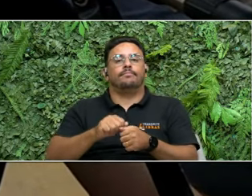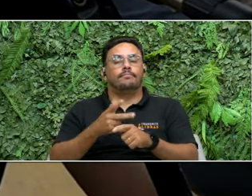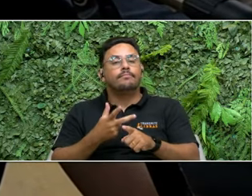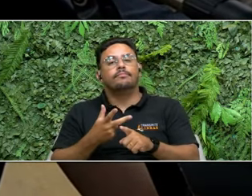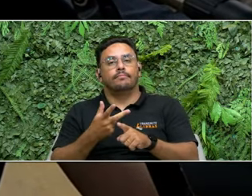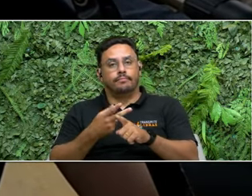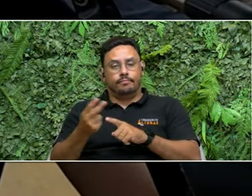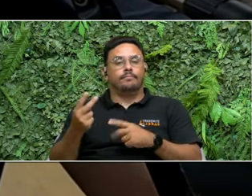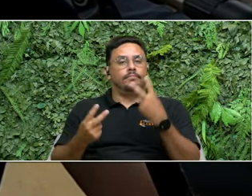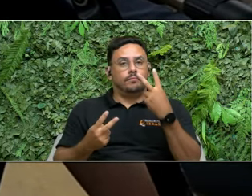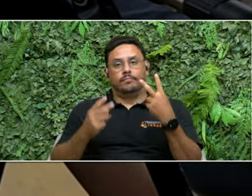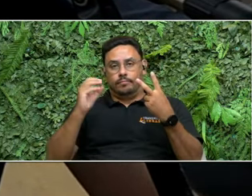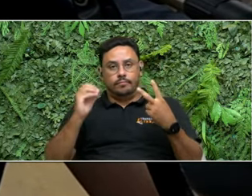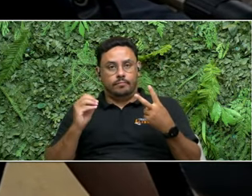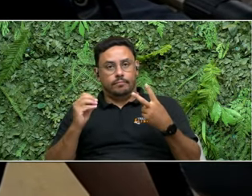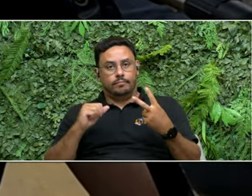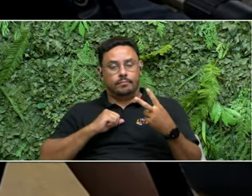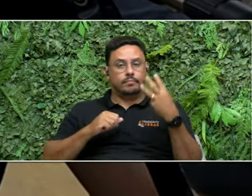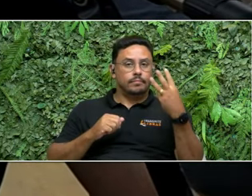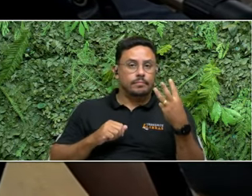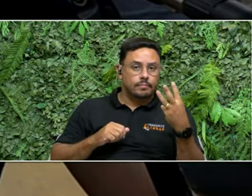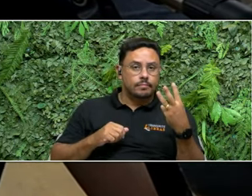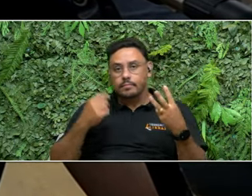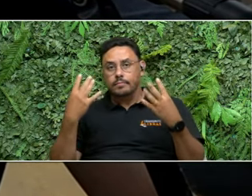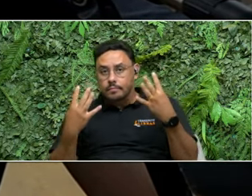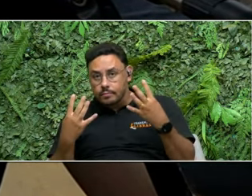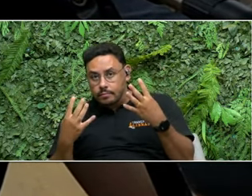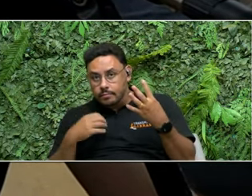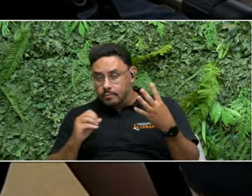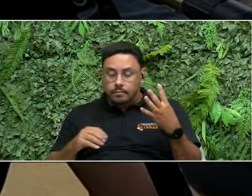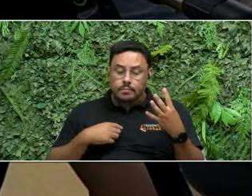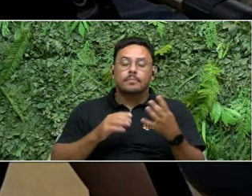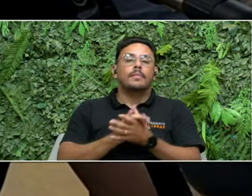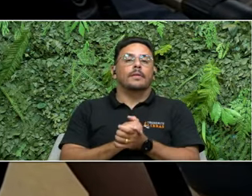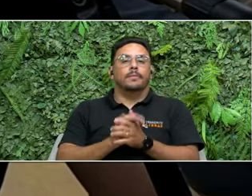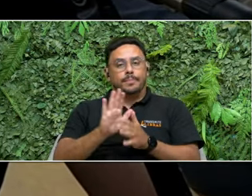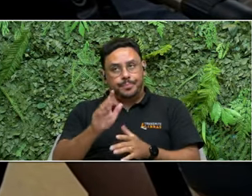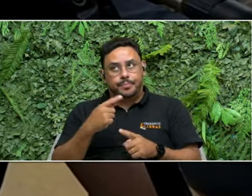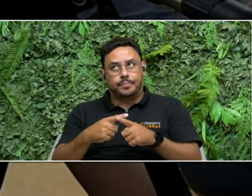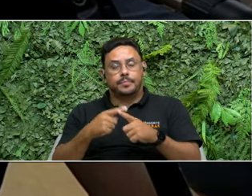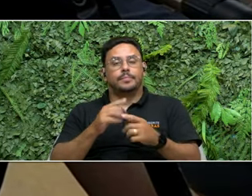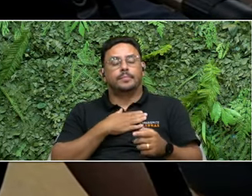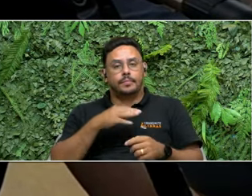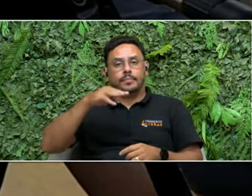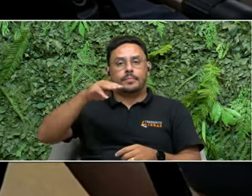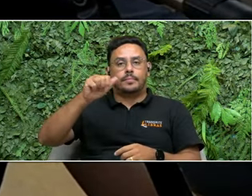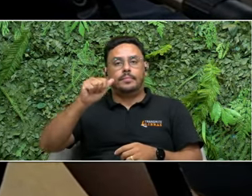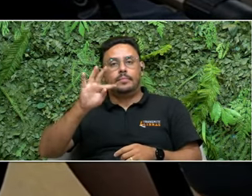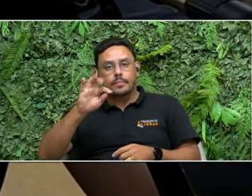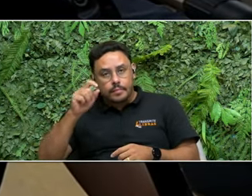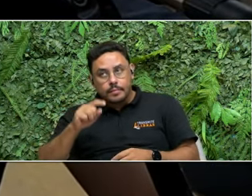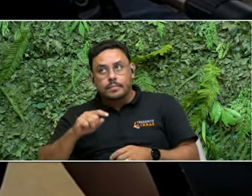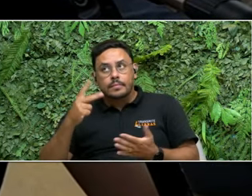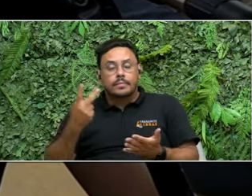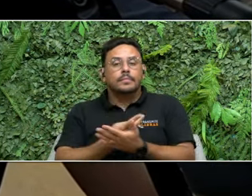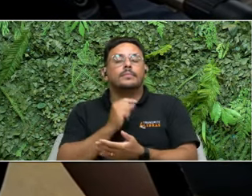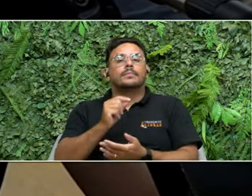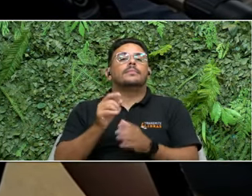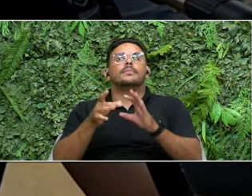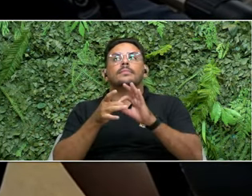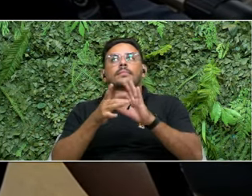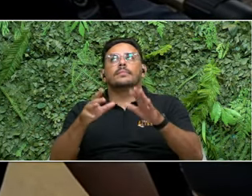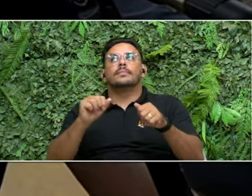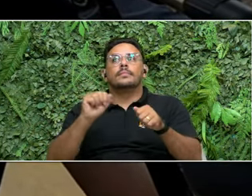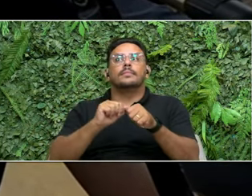por 2 a 0 com chance de ter feito terceiro quarto gol pelo Gabriel milito porque o Mateus Pereira em algum momento teve Liberdade